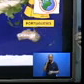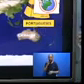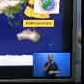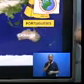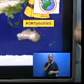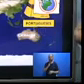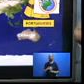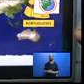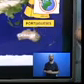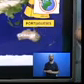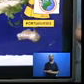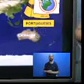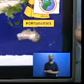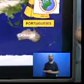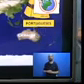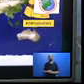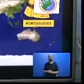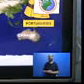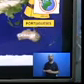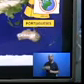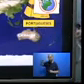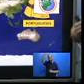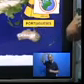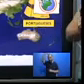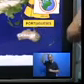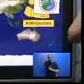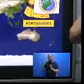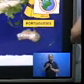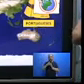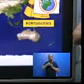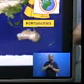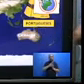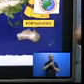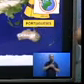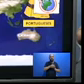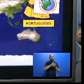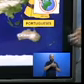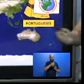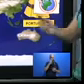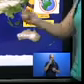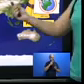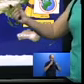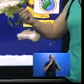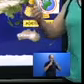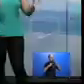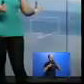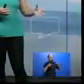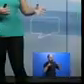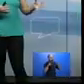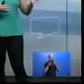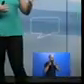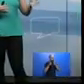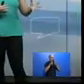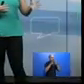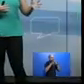1503, o rei mandou uma frota para cá para ver o que podia ser explorado, né? Ó, Cabral chegou